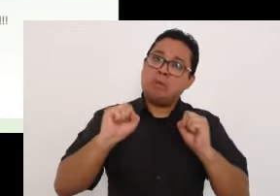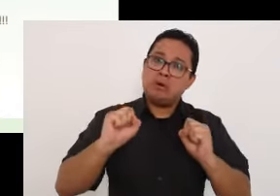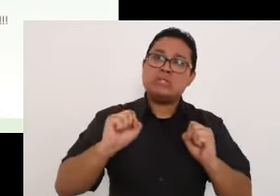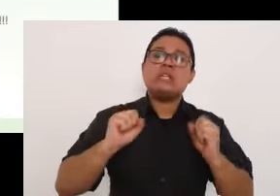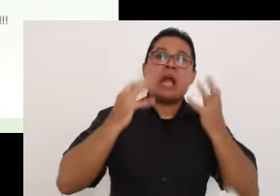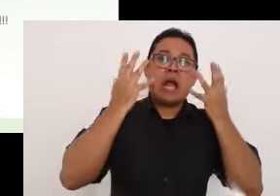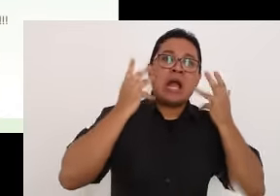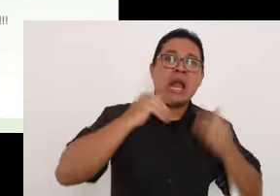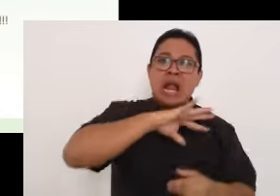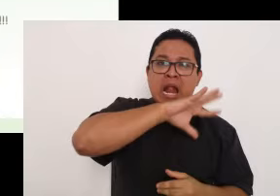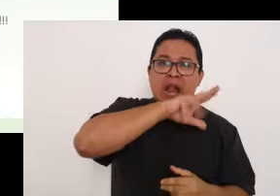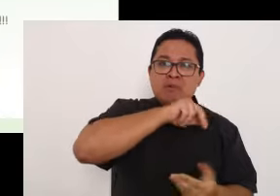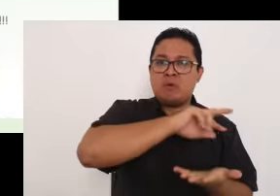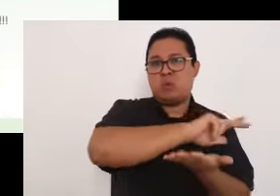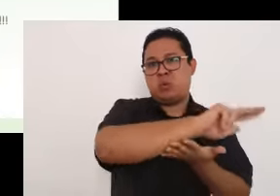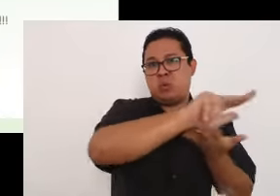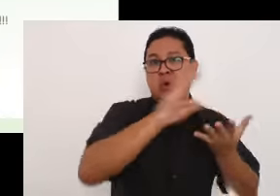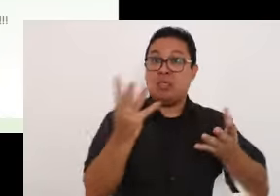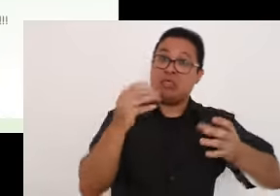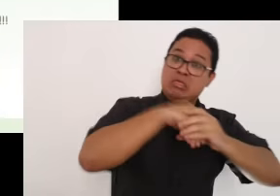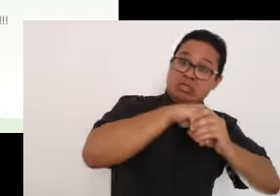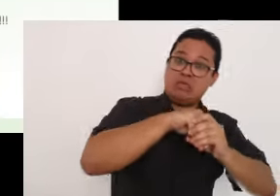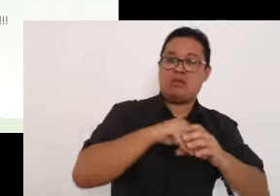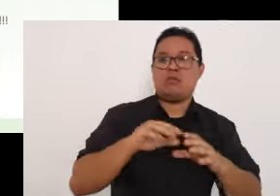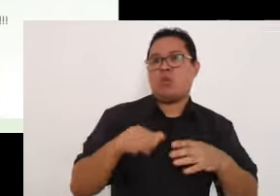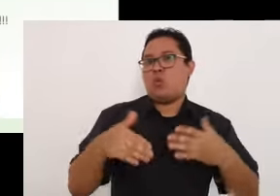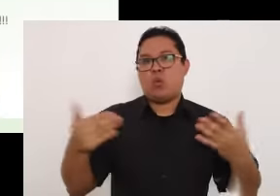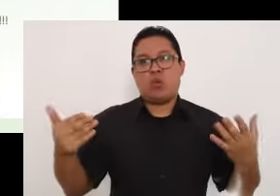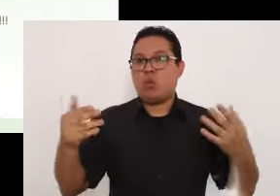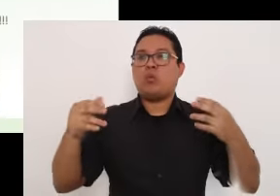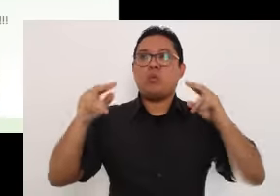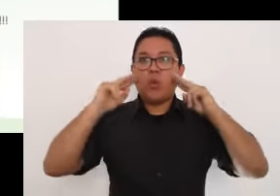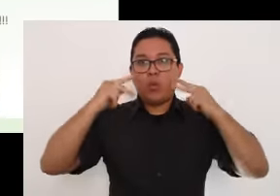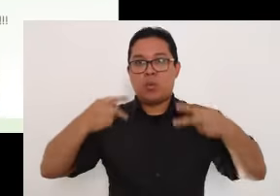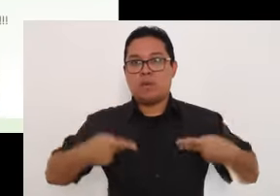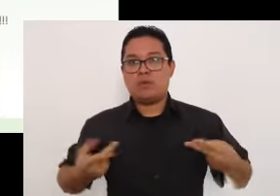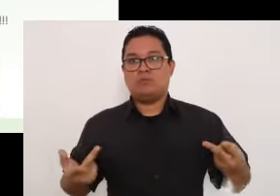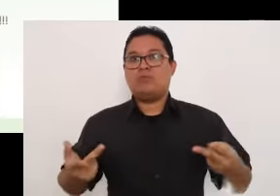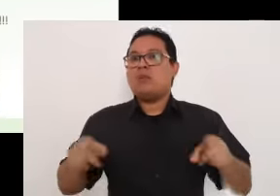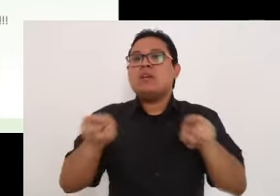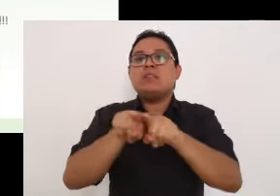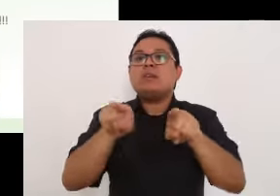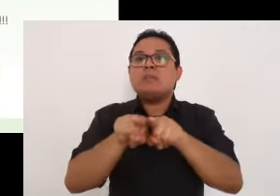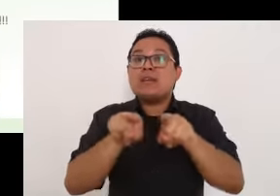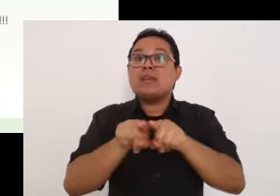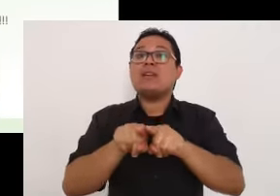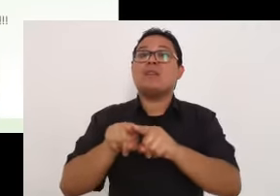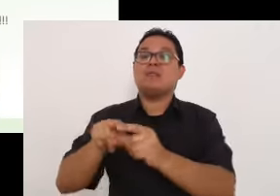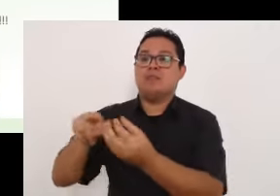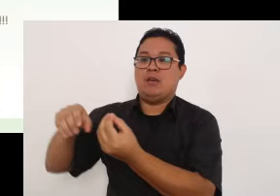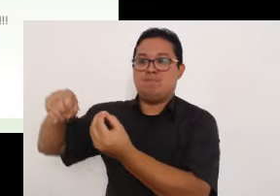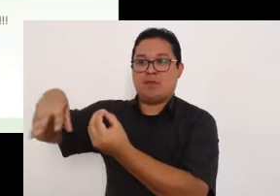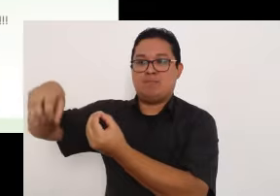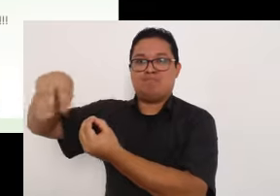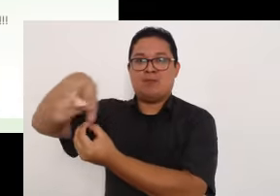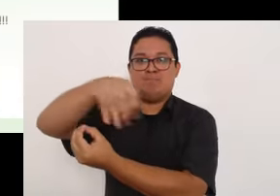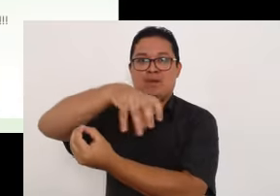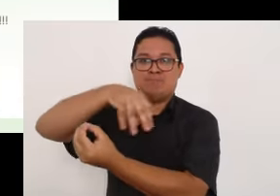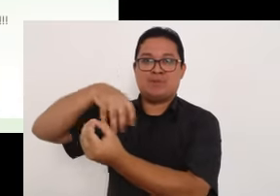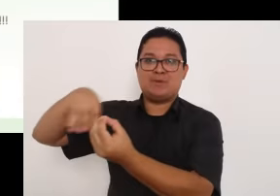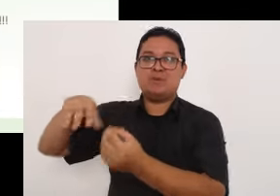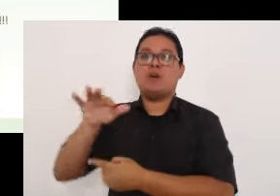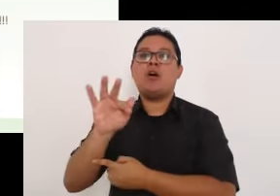nosso caso aqui, com o coronavírus. É um parasita de fungos, é um parasita de plantas, é parasita